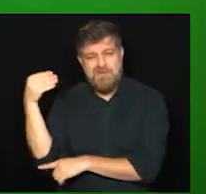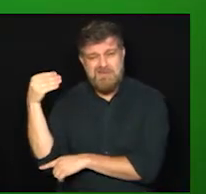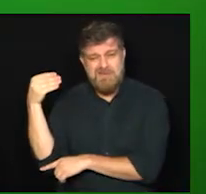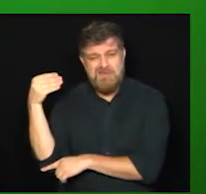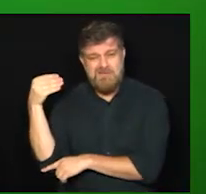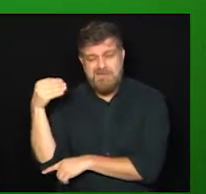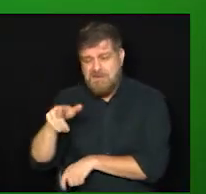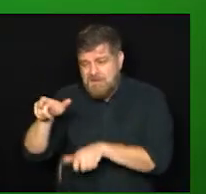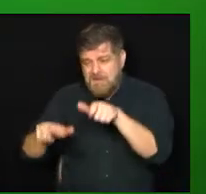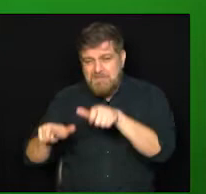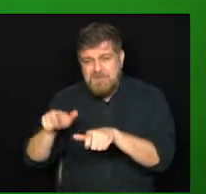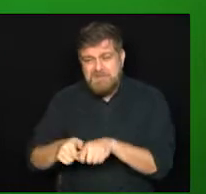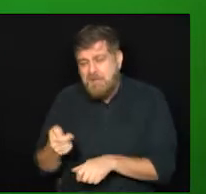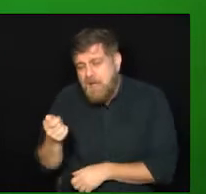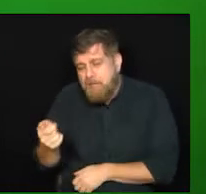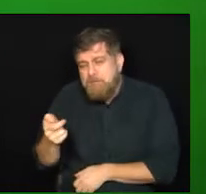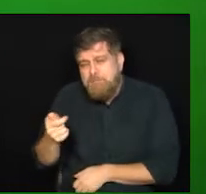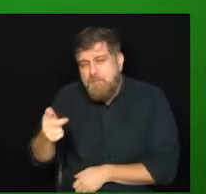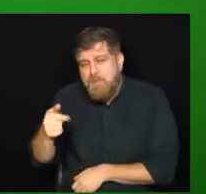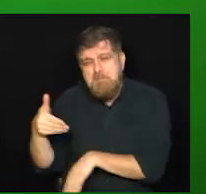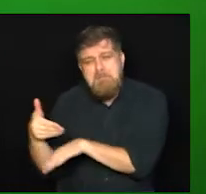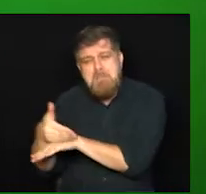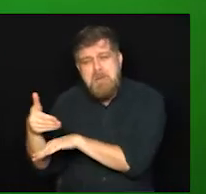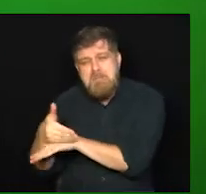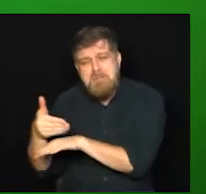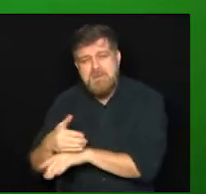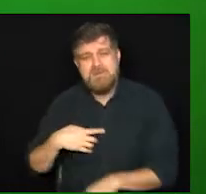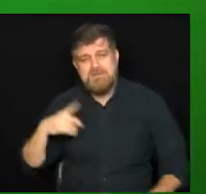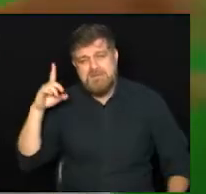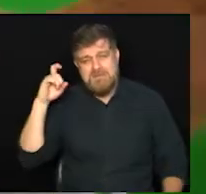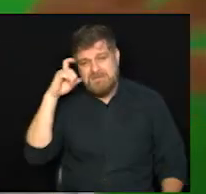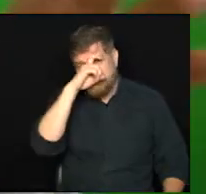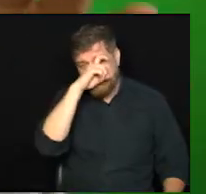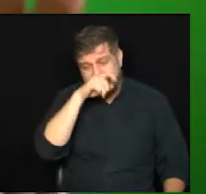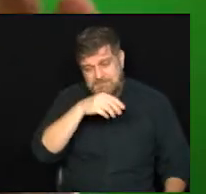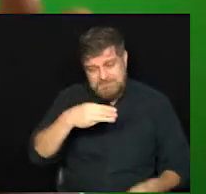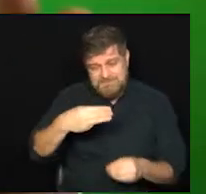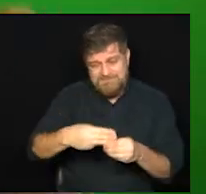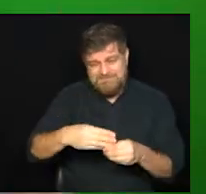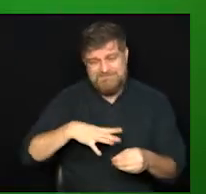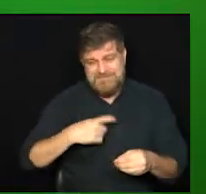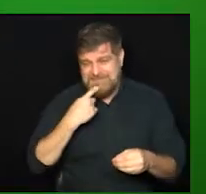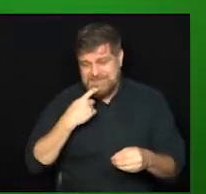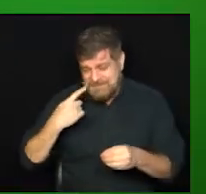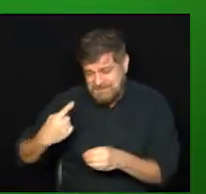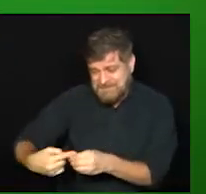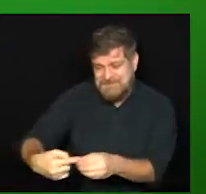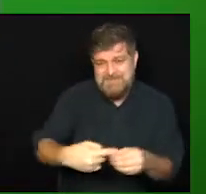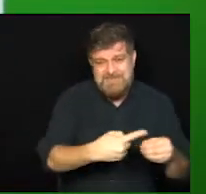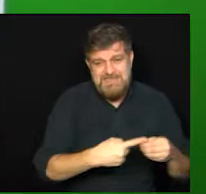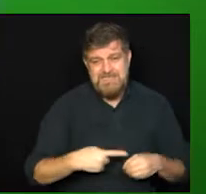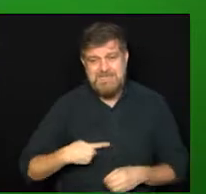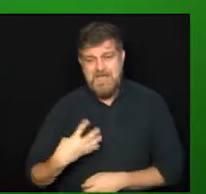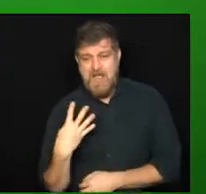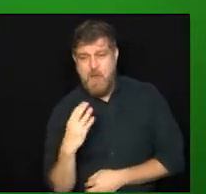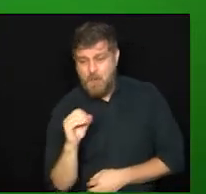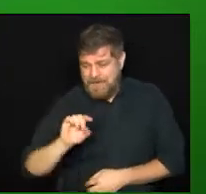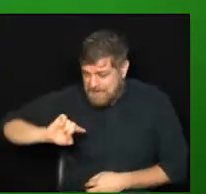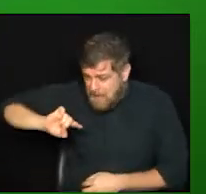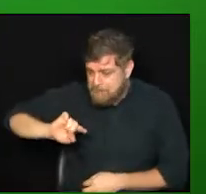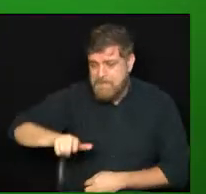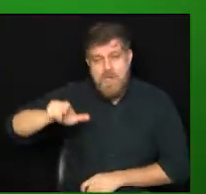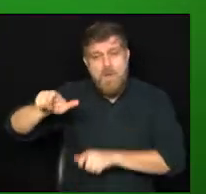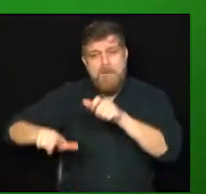a gente tem essa dificuldade com mais, aí na região metropolitana de Campinas, mais de 40 mil